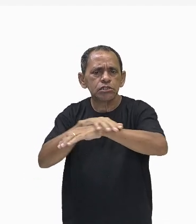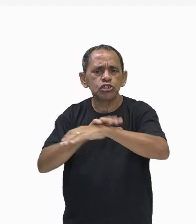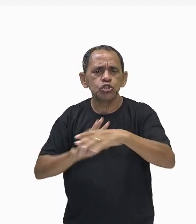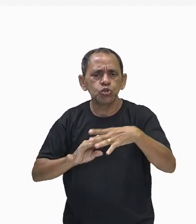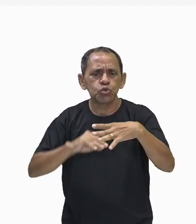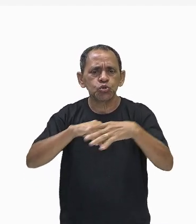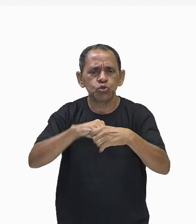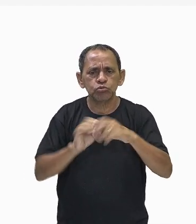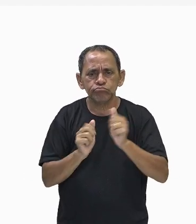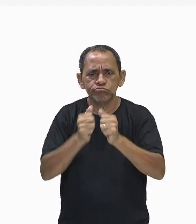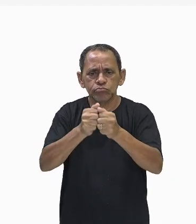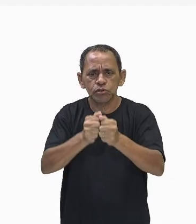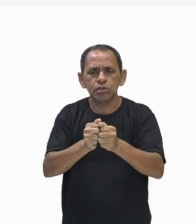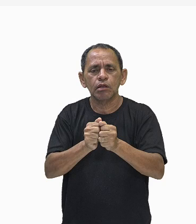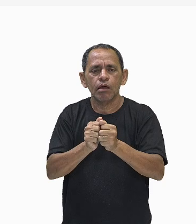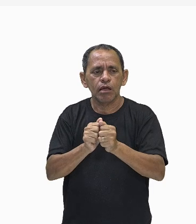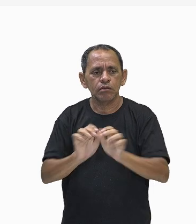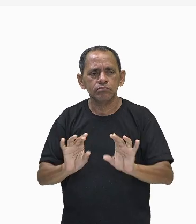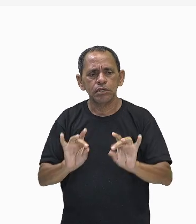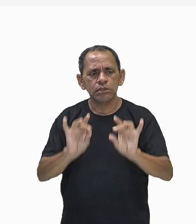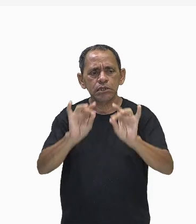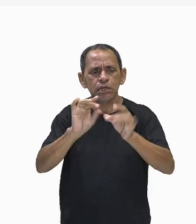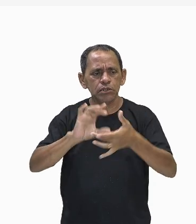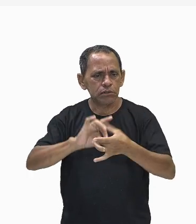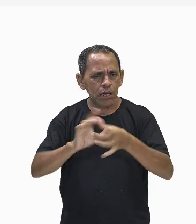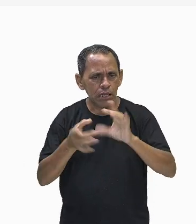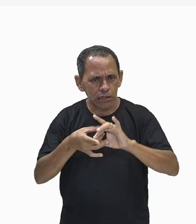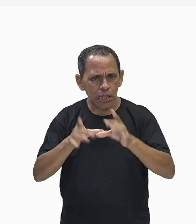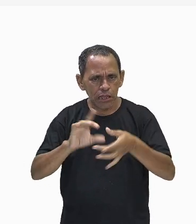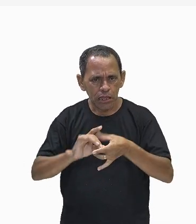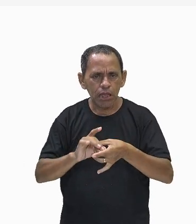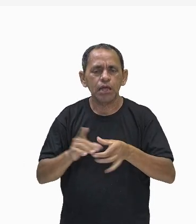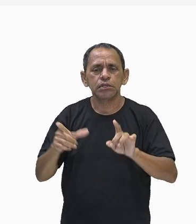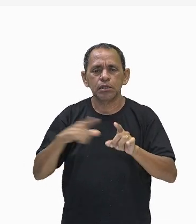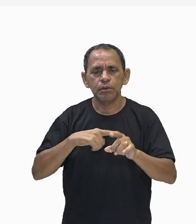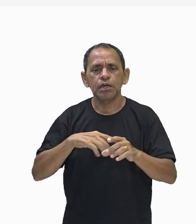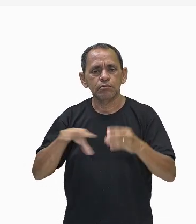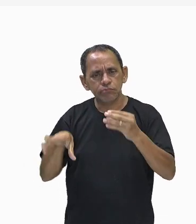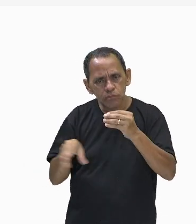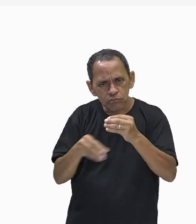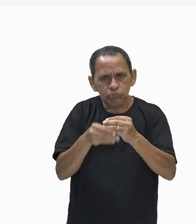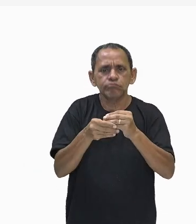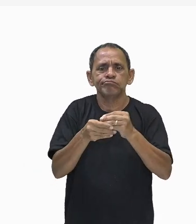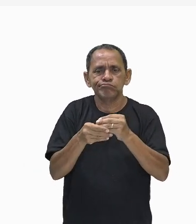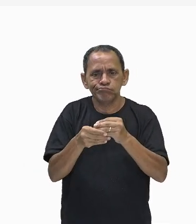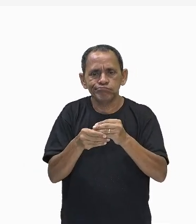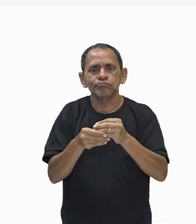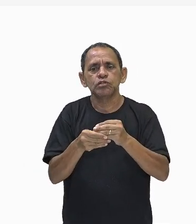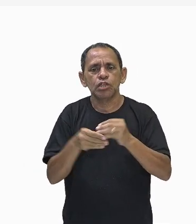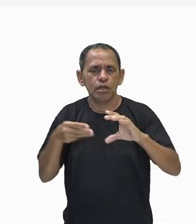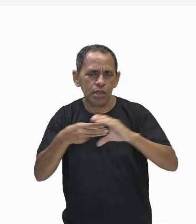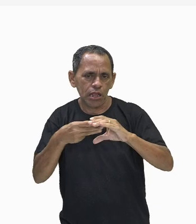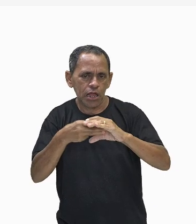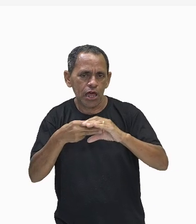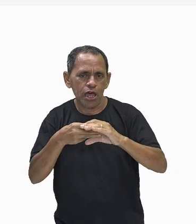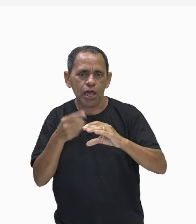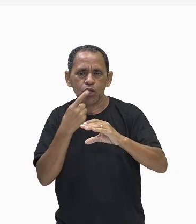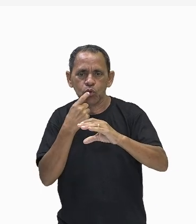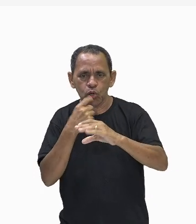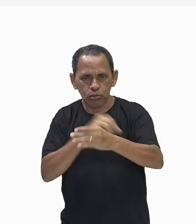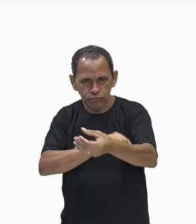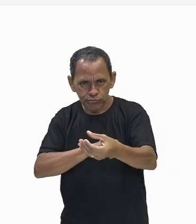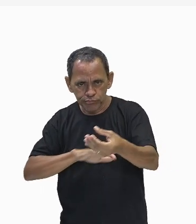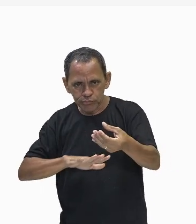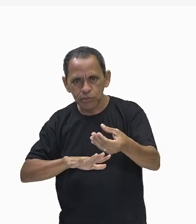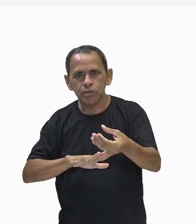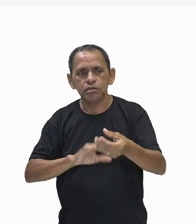conjuntivo especializado. Ele é composto por células sanguíneas. Então, quando eu digo para vocês ali